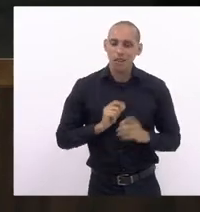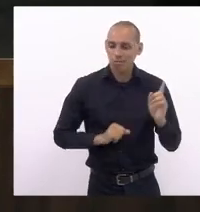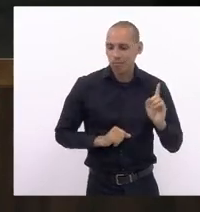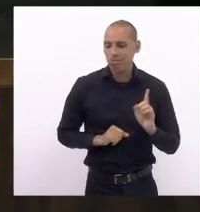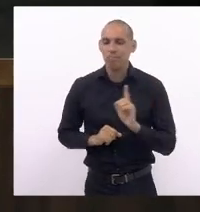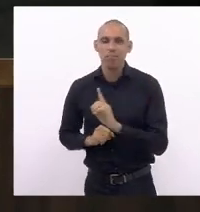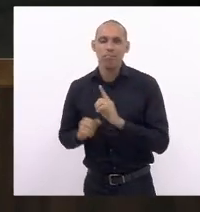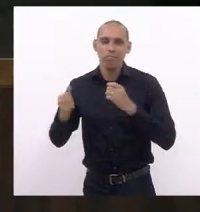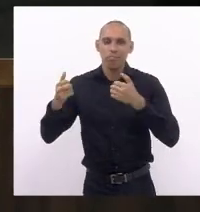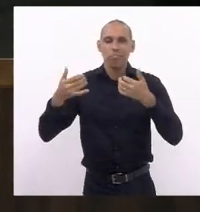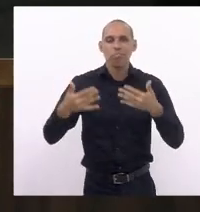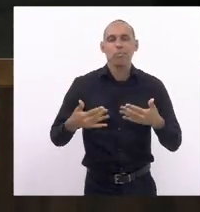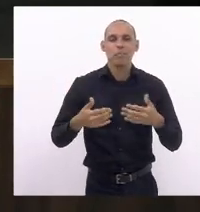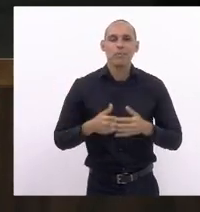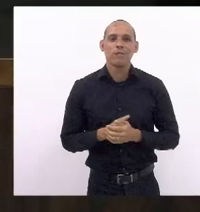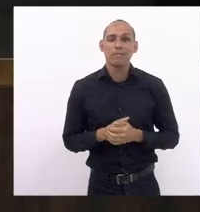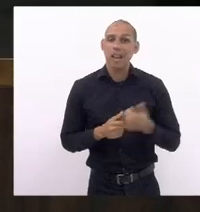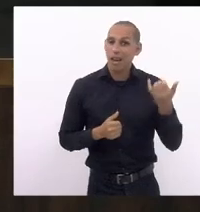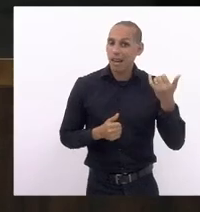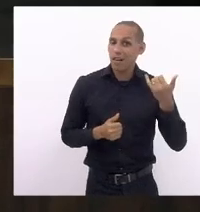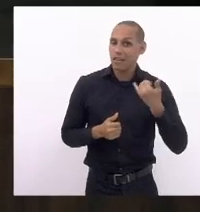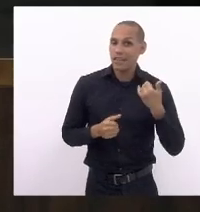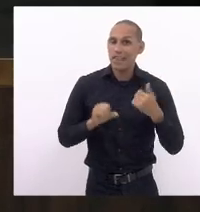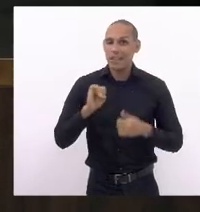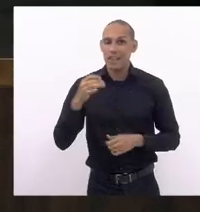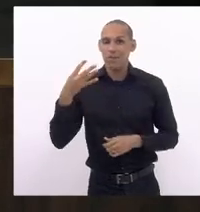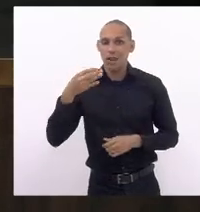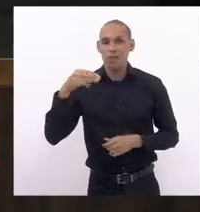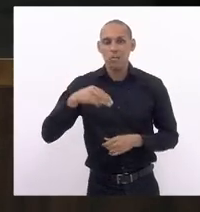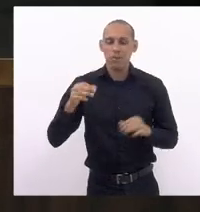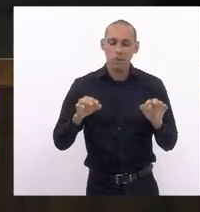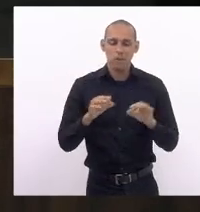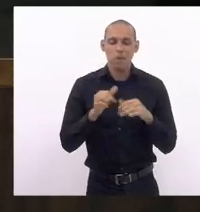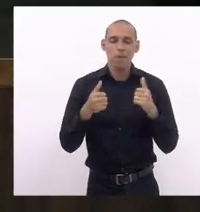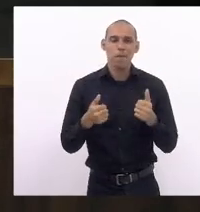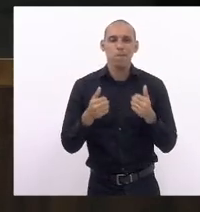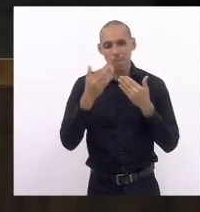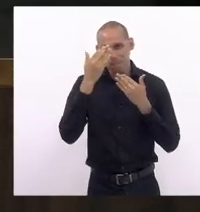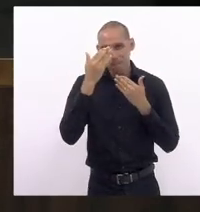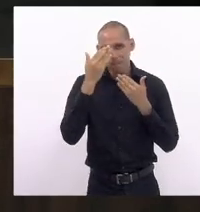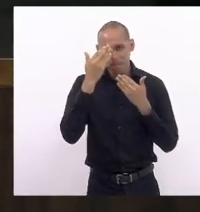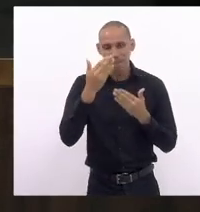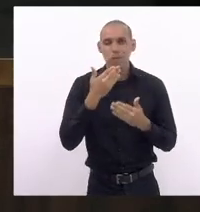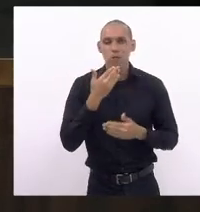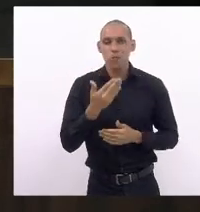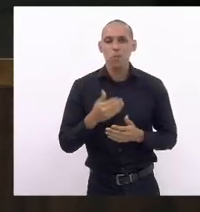a minha manifestação e que me avise quando tiver 4 minutos, por favor.